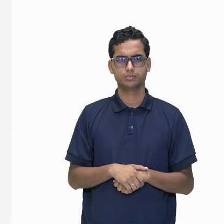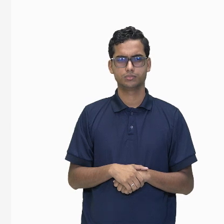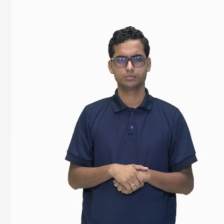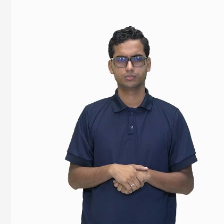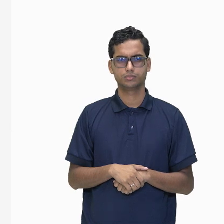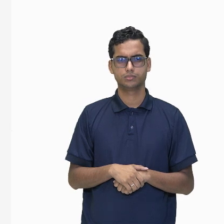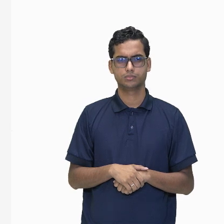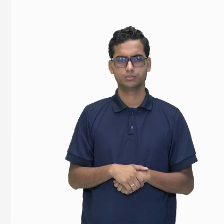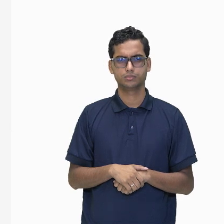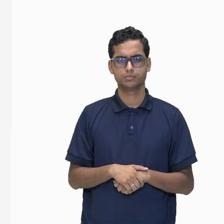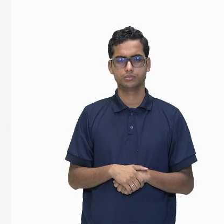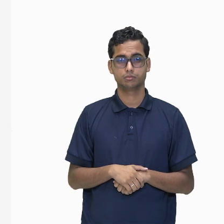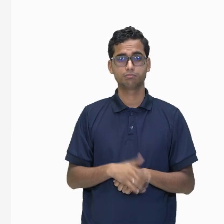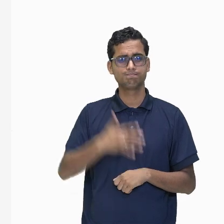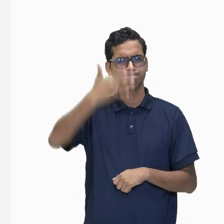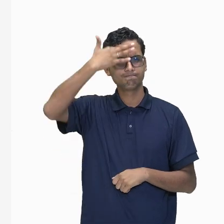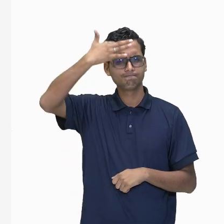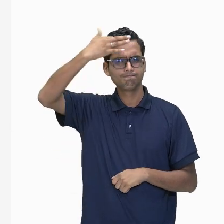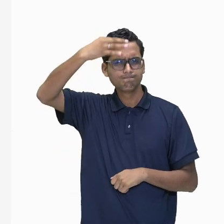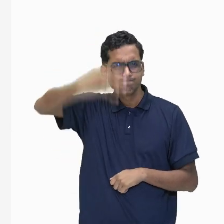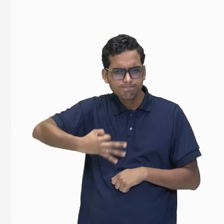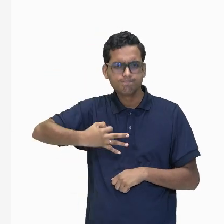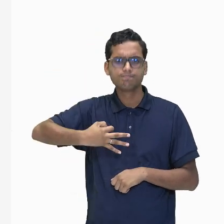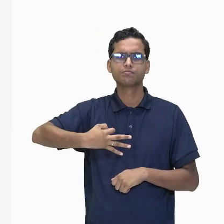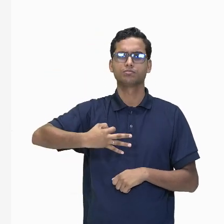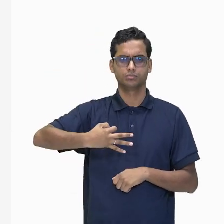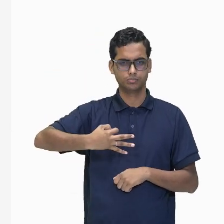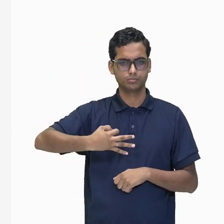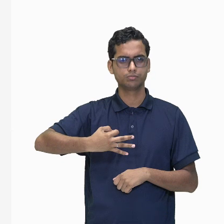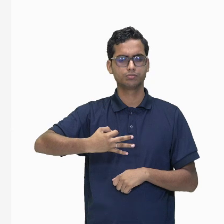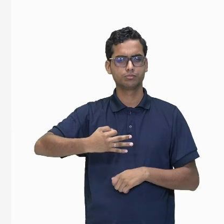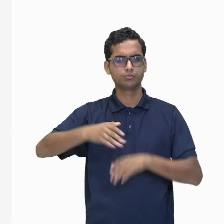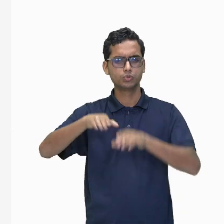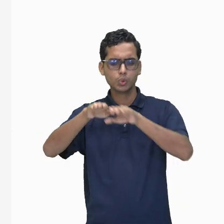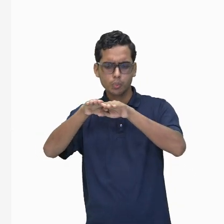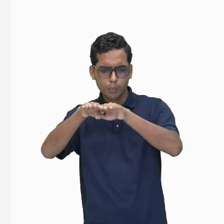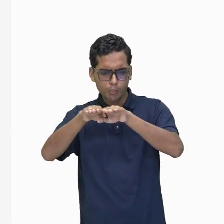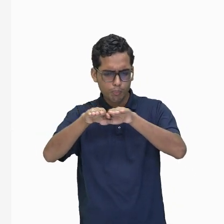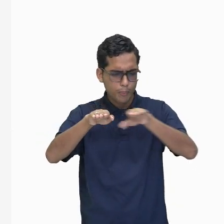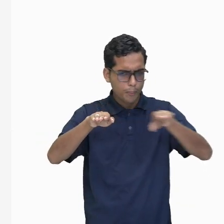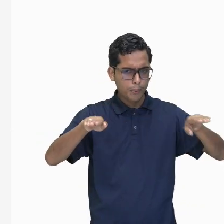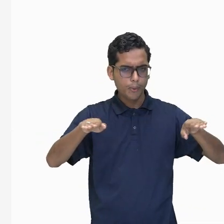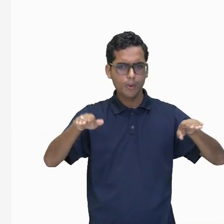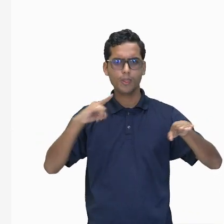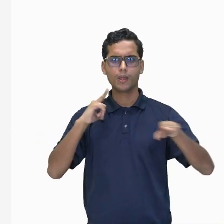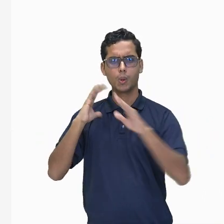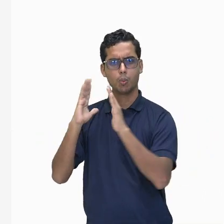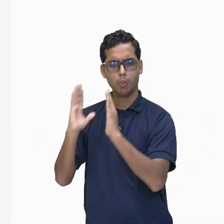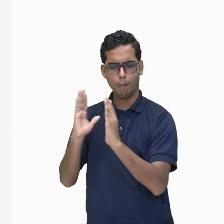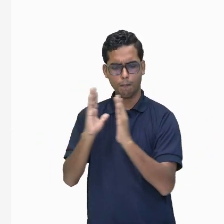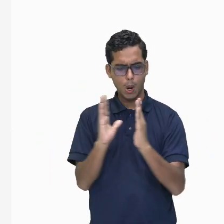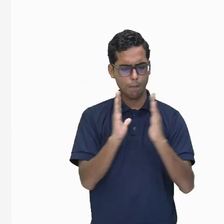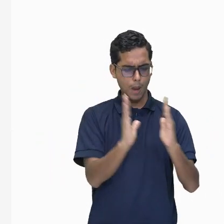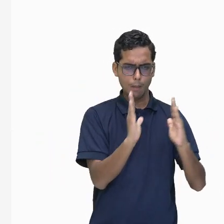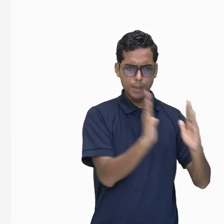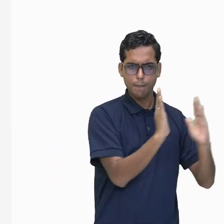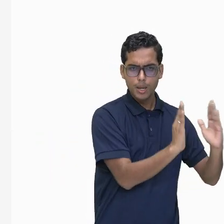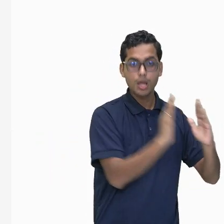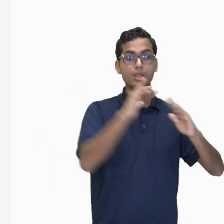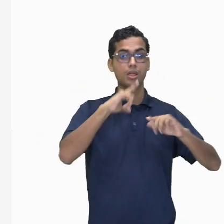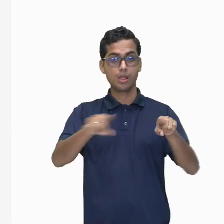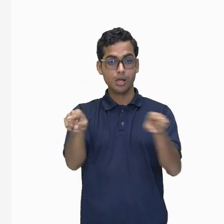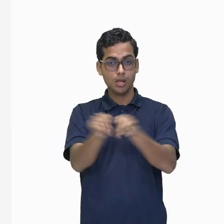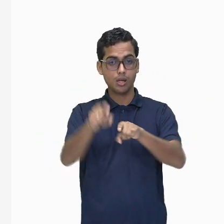com precisão. Ele é linear e segue uma sequência fixa, marcada